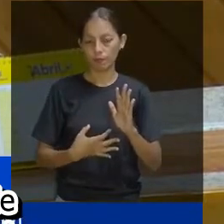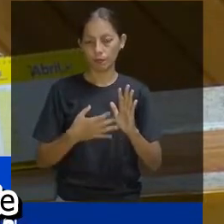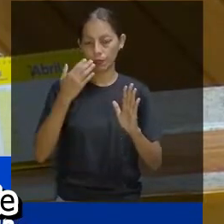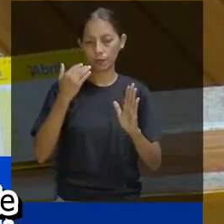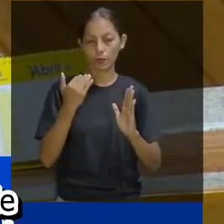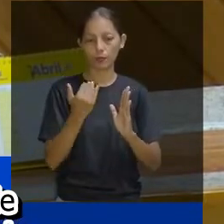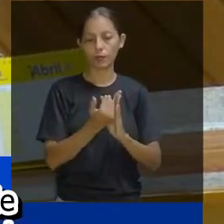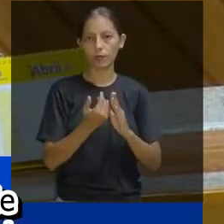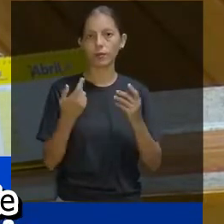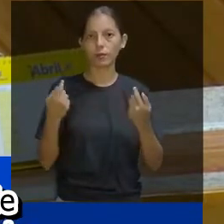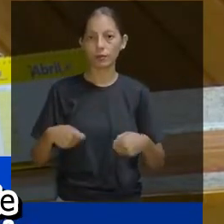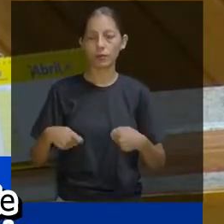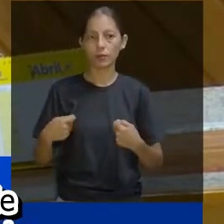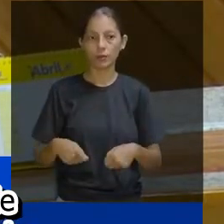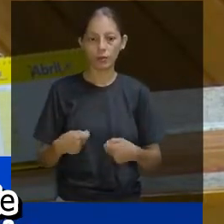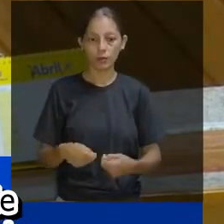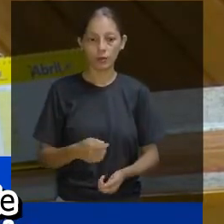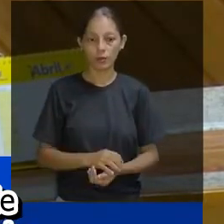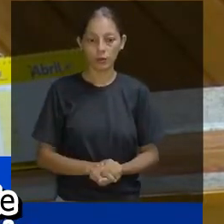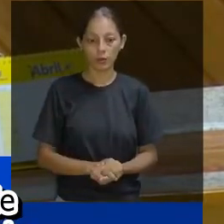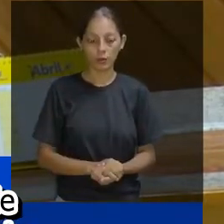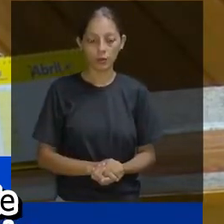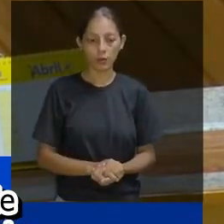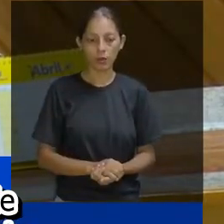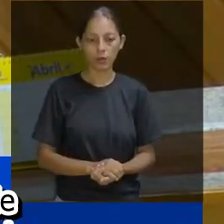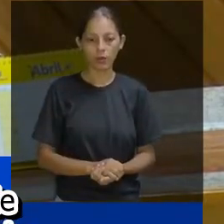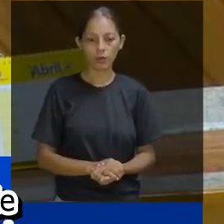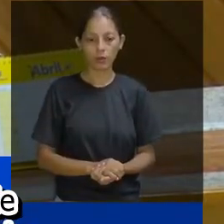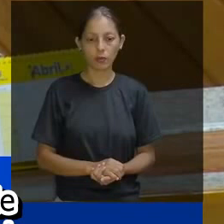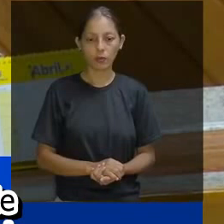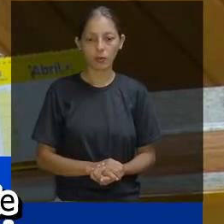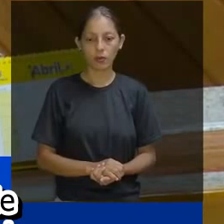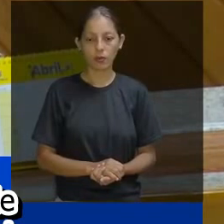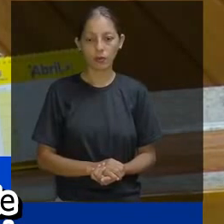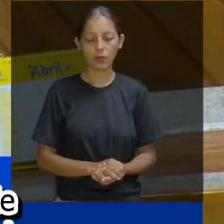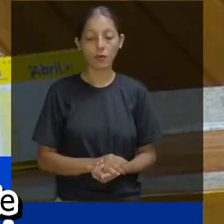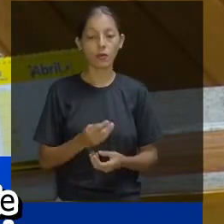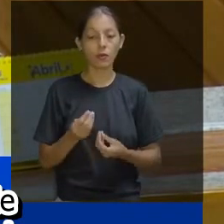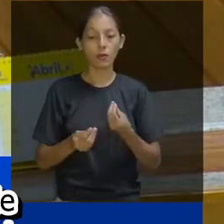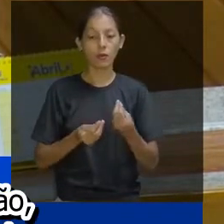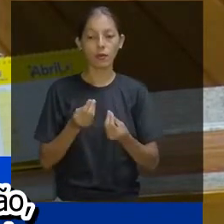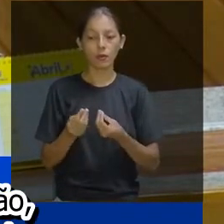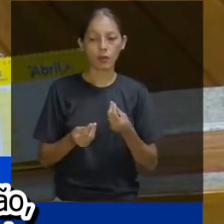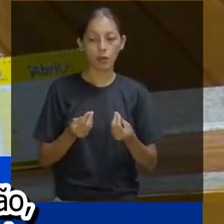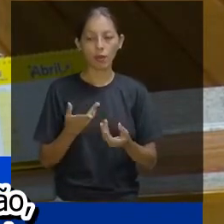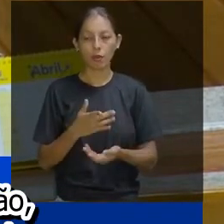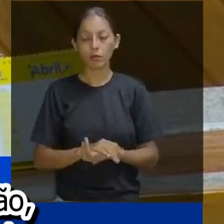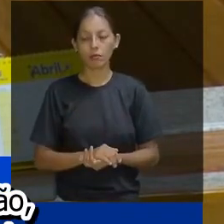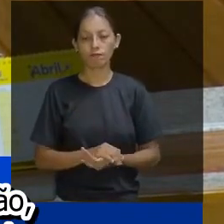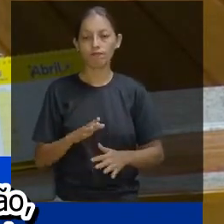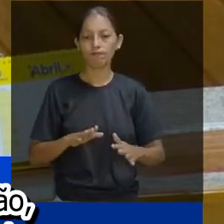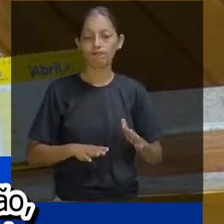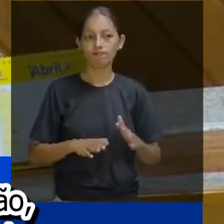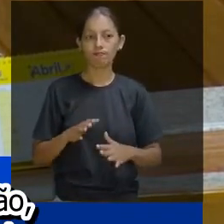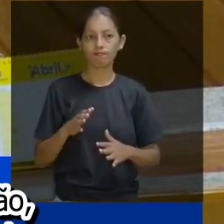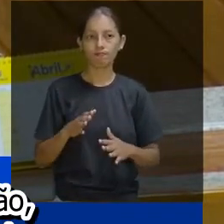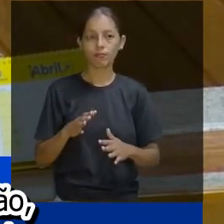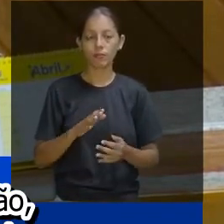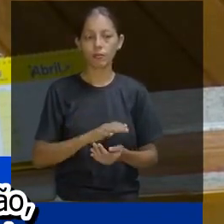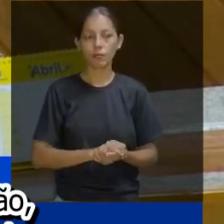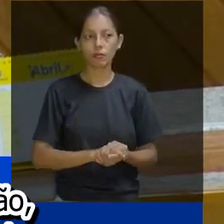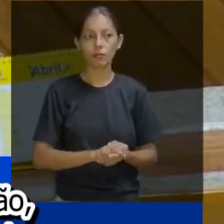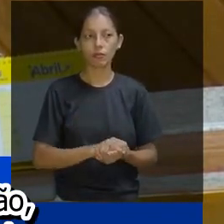ao processo eleitoral também, que diz que não há nulidade, ou que a nulidade não deve ser declarada, se ela acabar